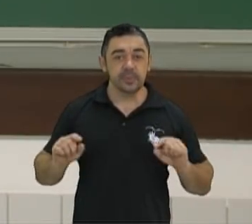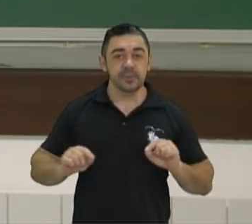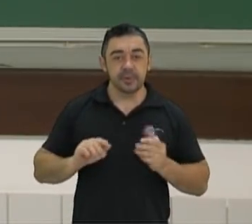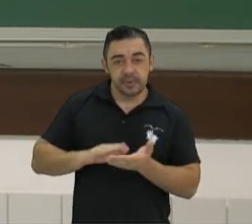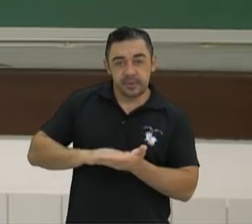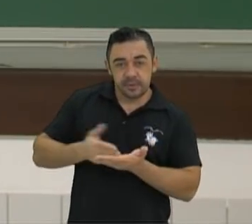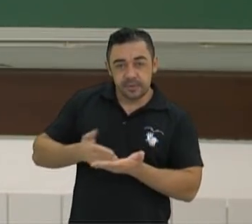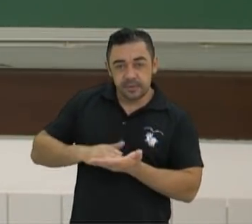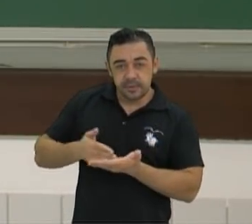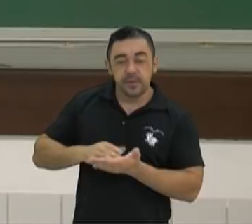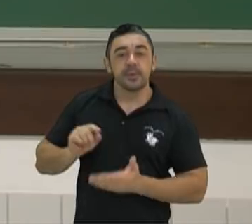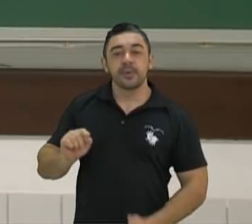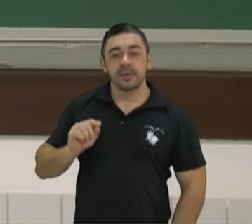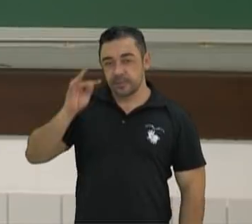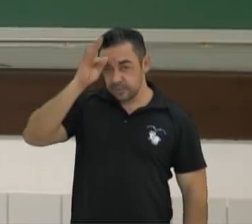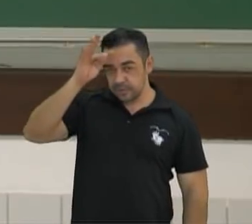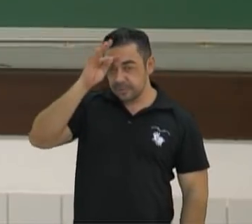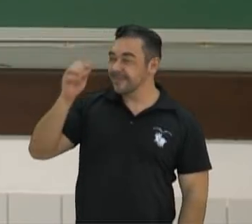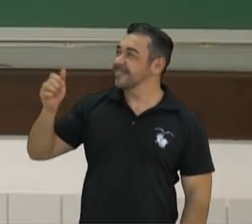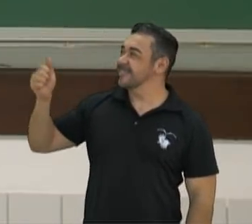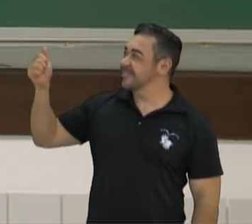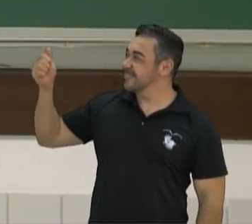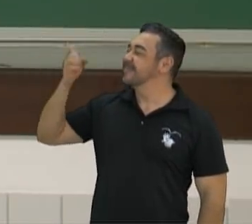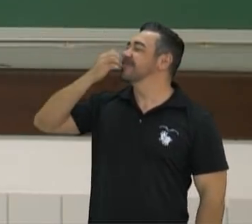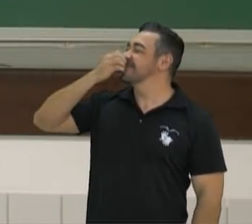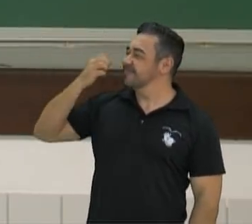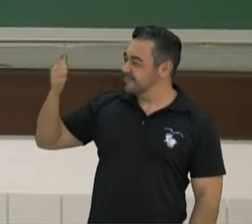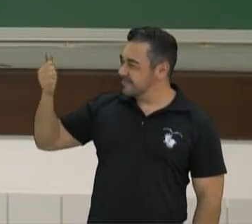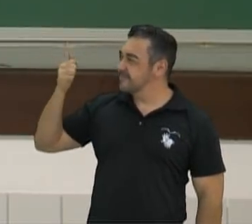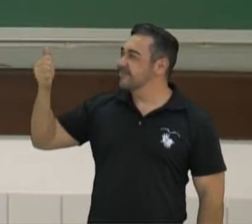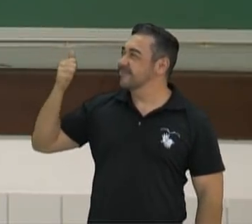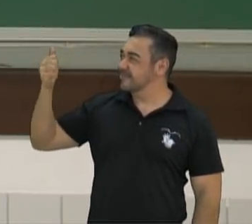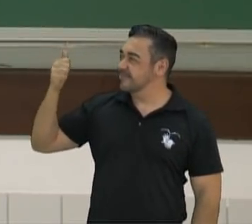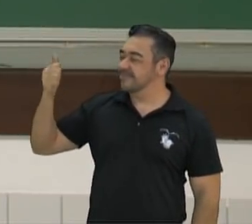nosso intérprete, o Tiago. Tudo bem, Tiago?